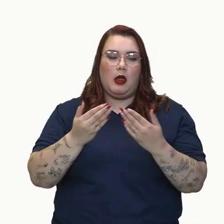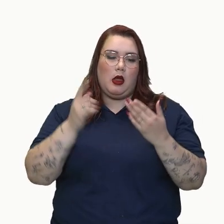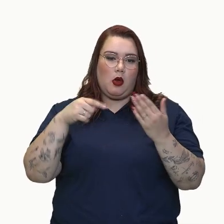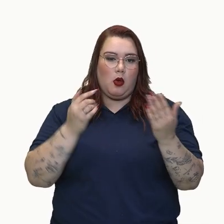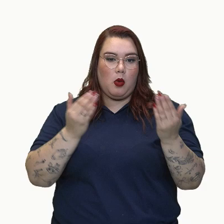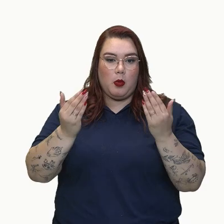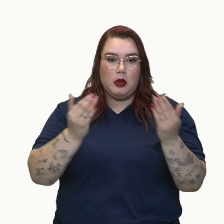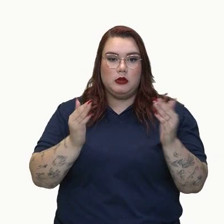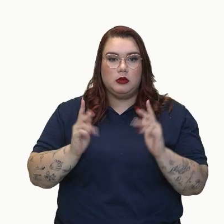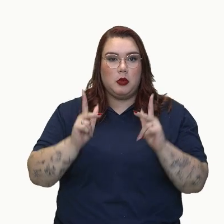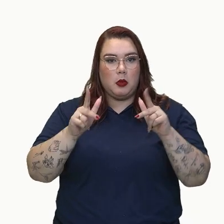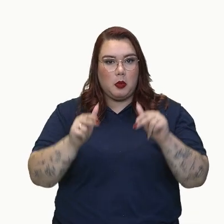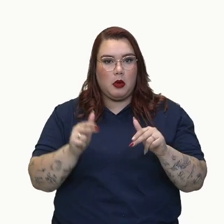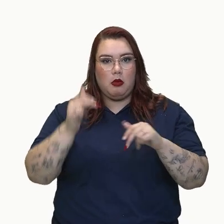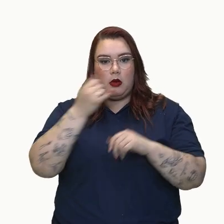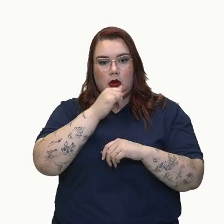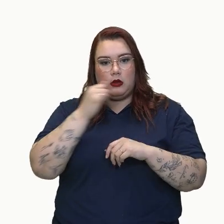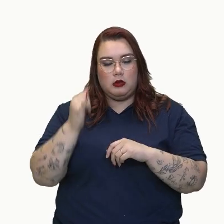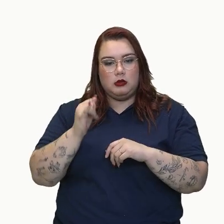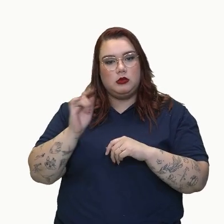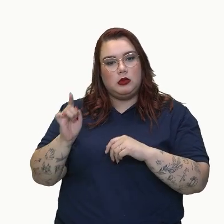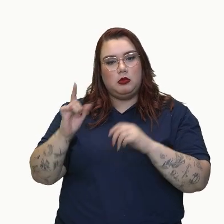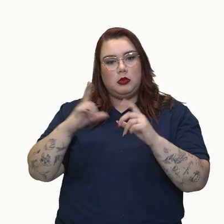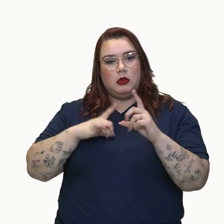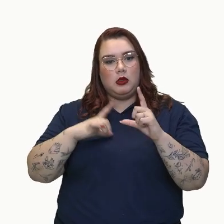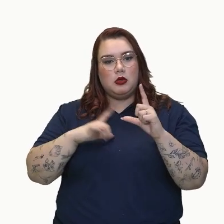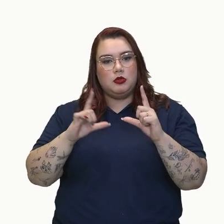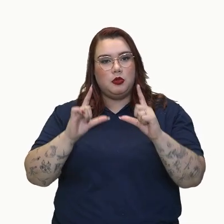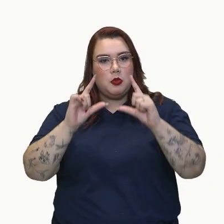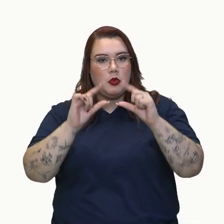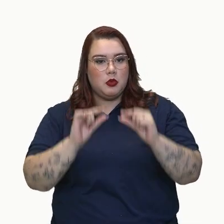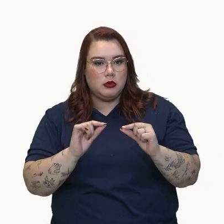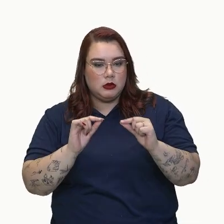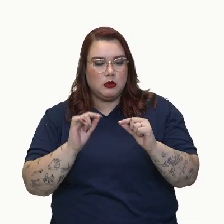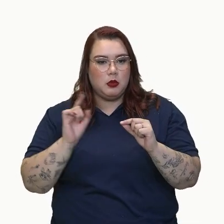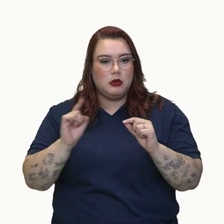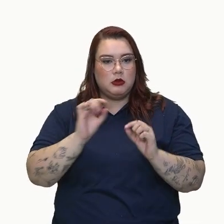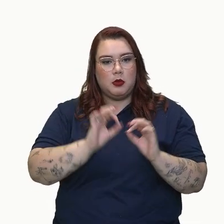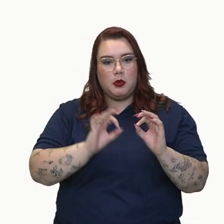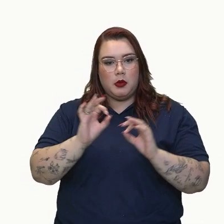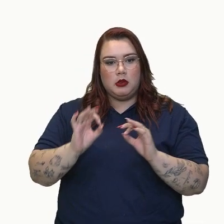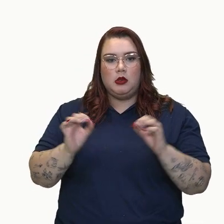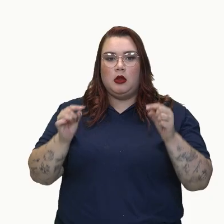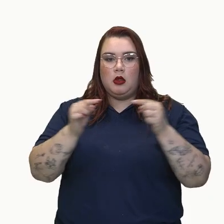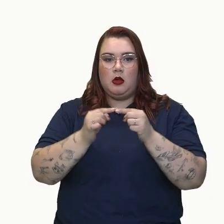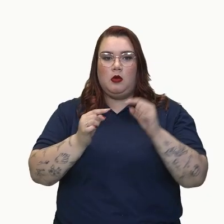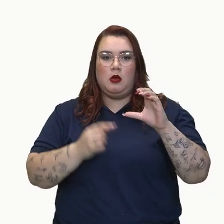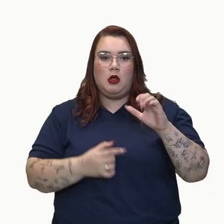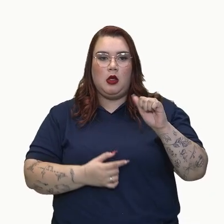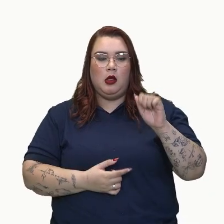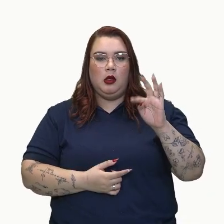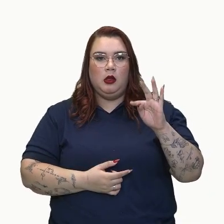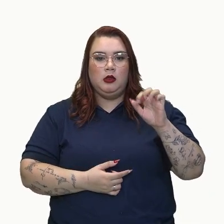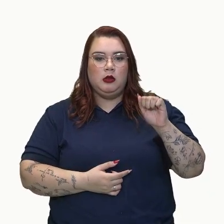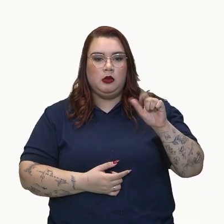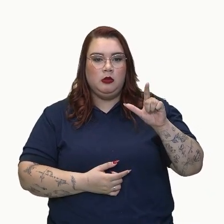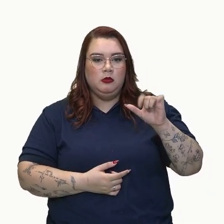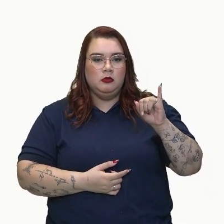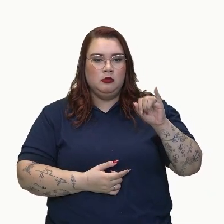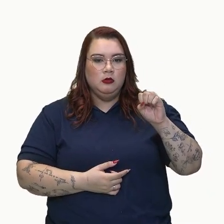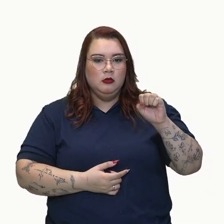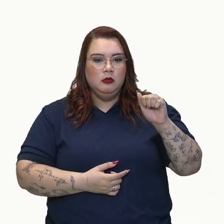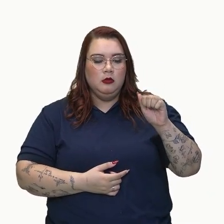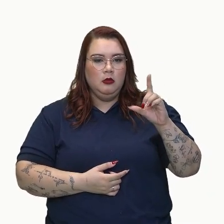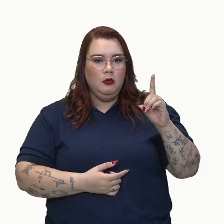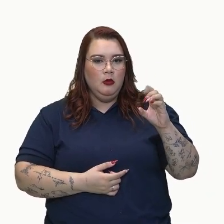Com o catalisador, eu diminuo drasticamente essa energia, tá? Então, é essa faixa azul que a gente fez aqui embaixo,